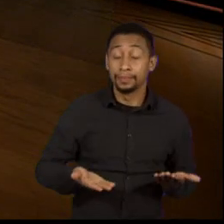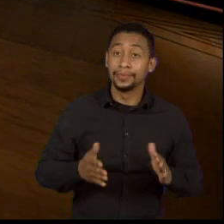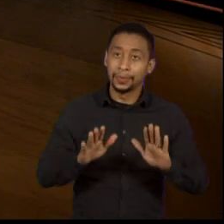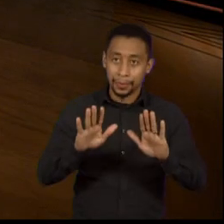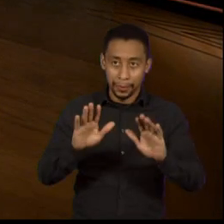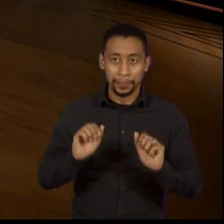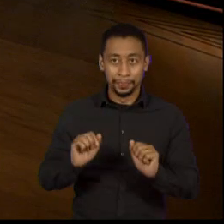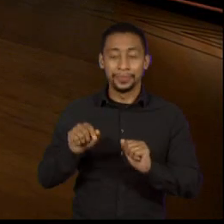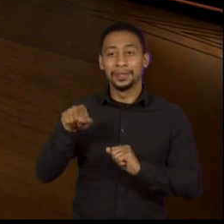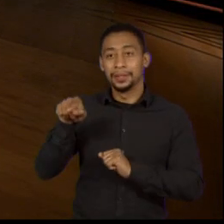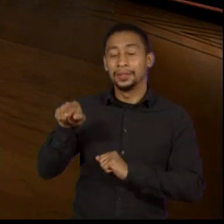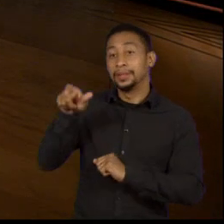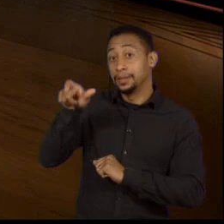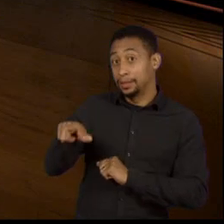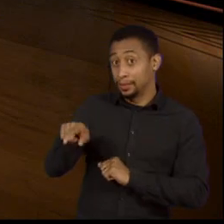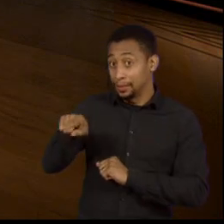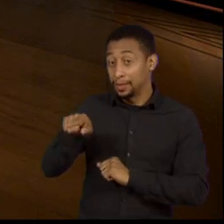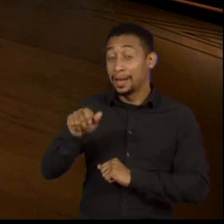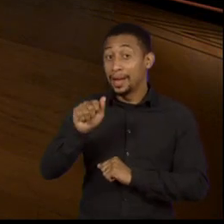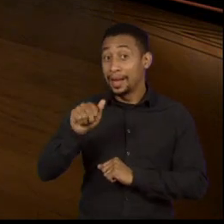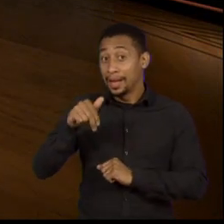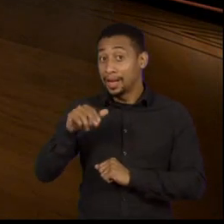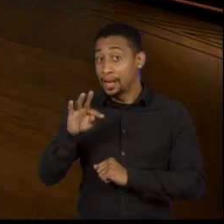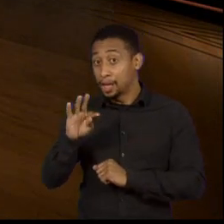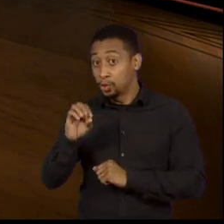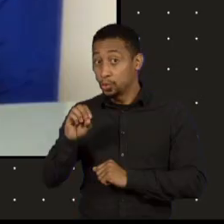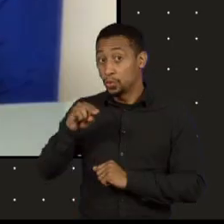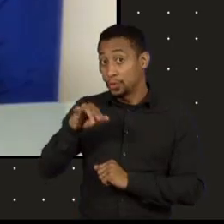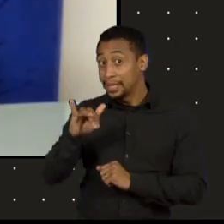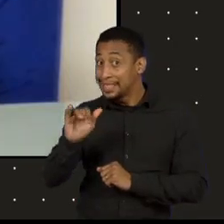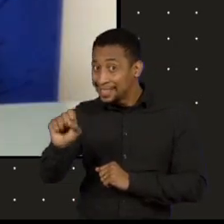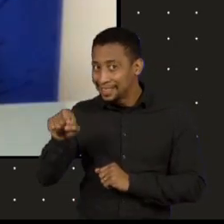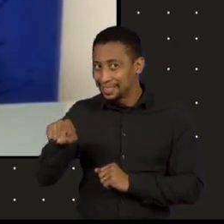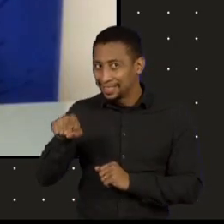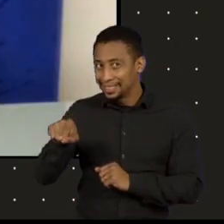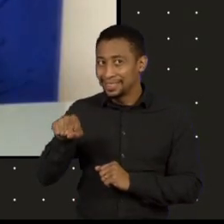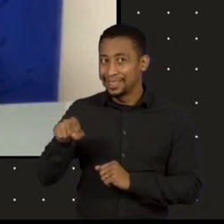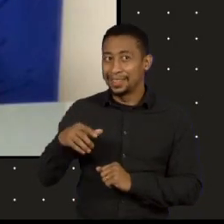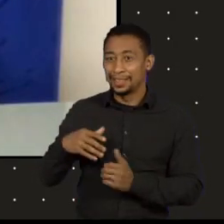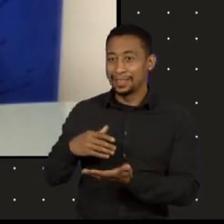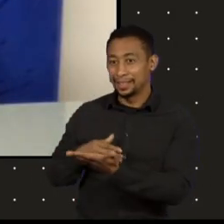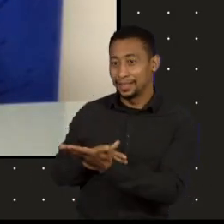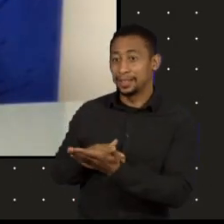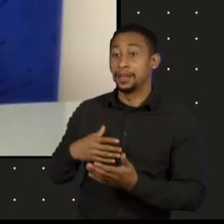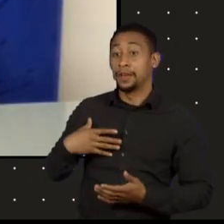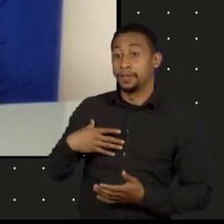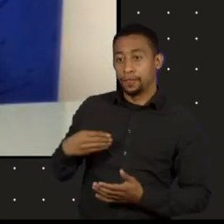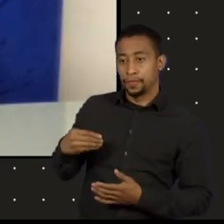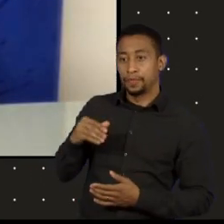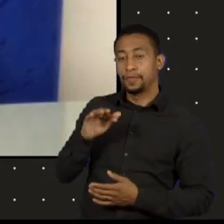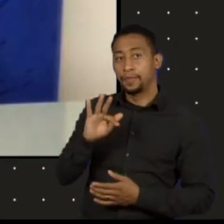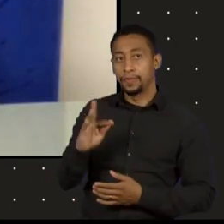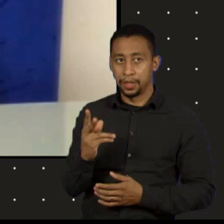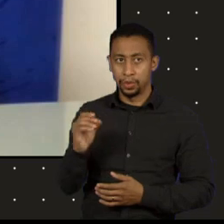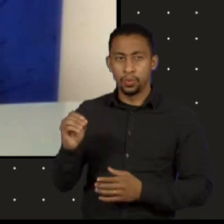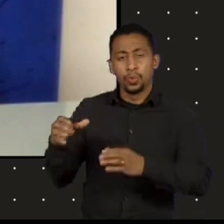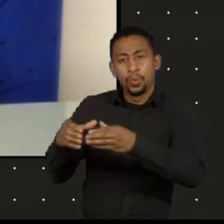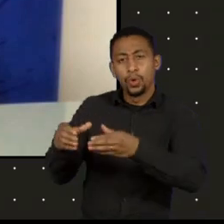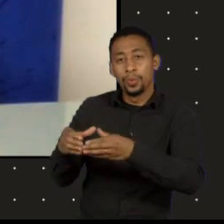Antunes, Antunes Filho. Antunes Filho. Na época, com o grupo Macunaíma. O